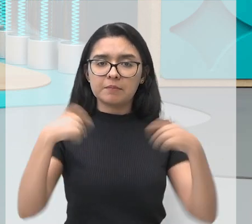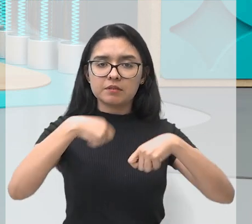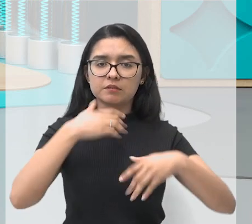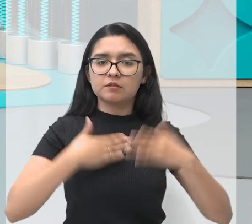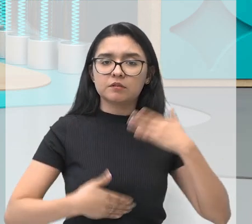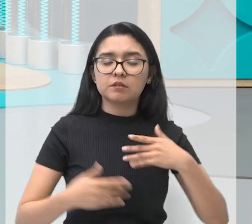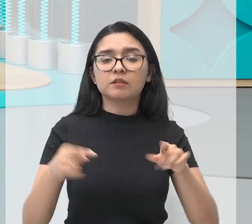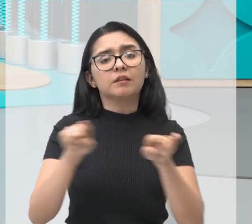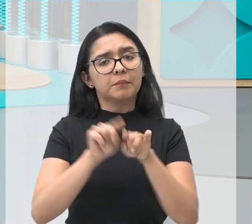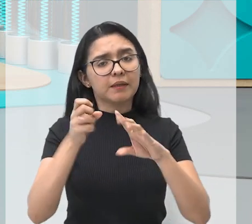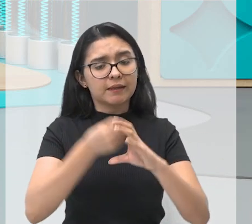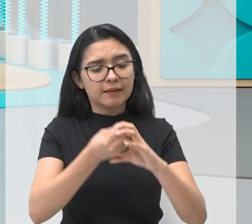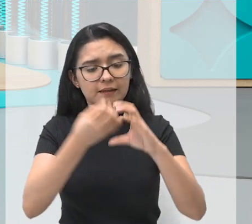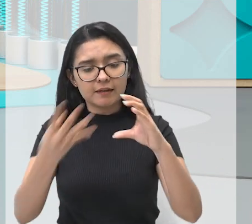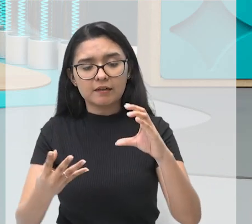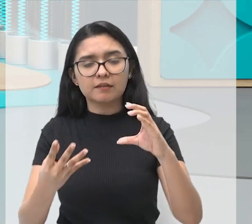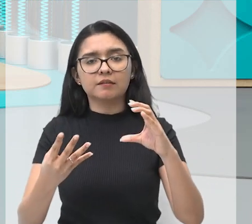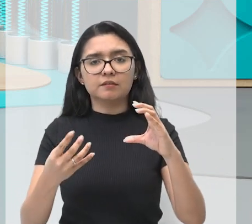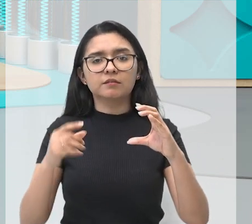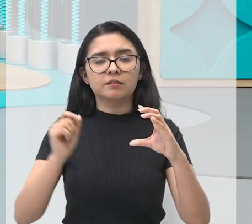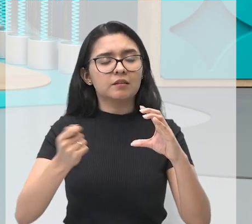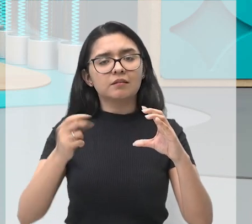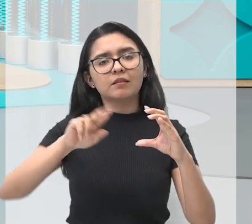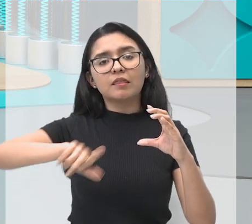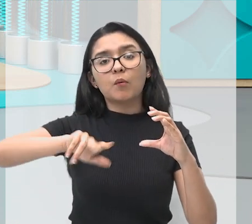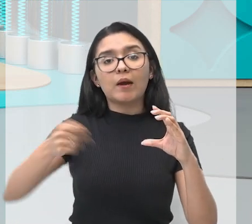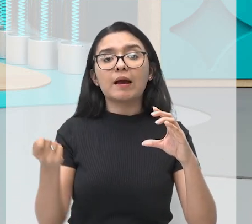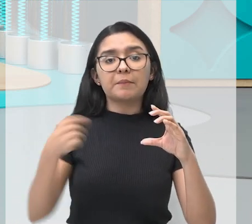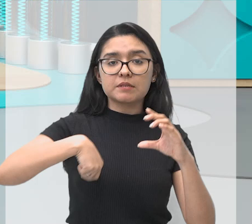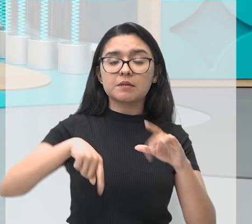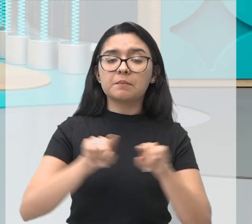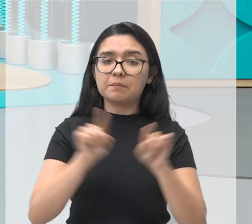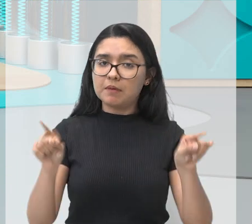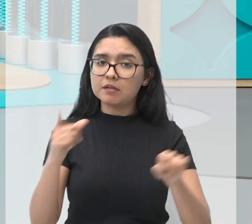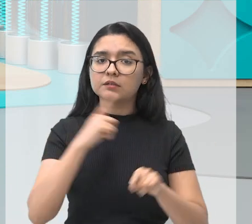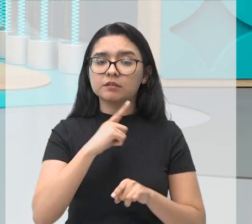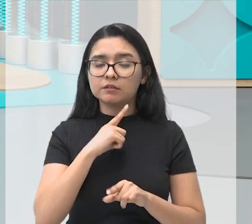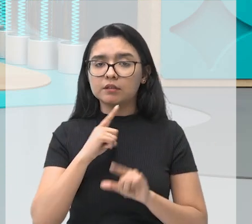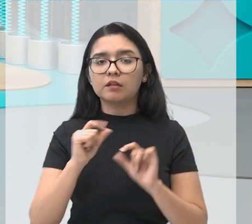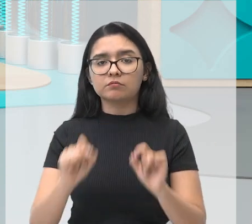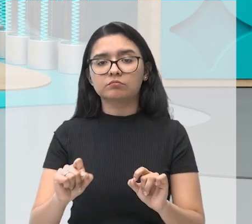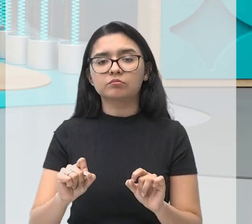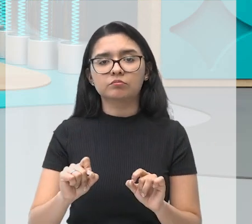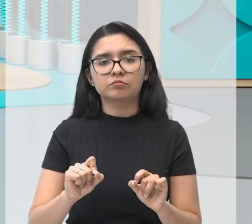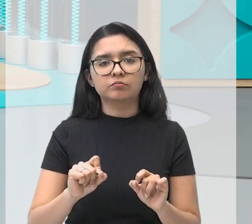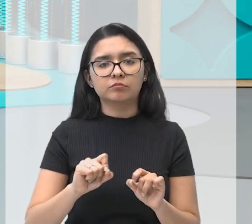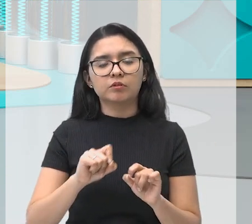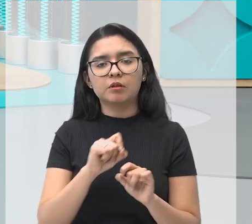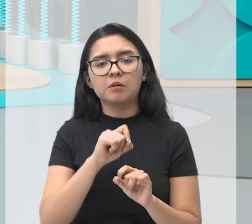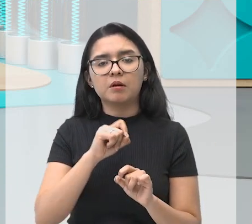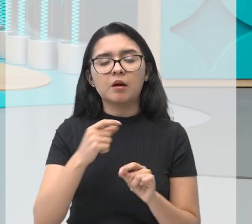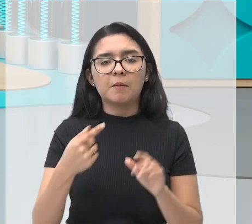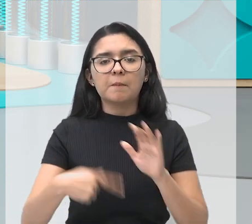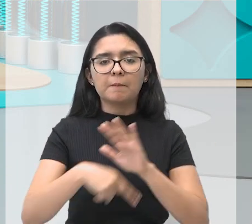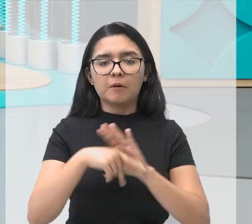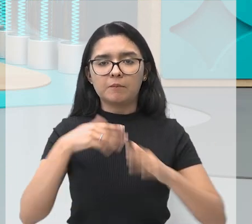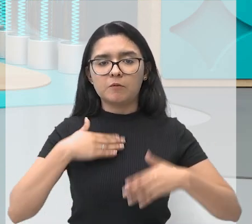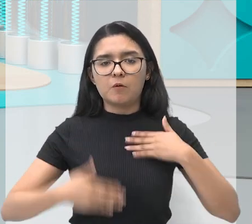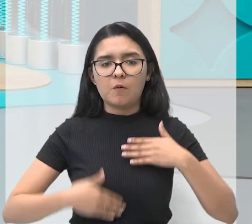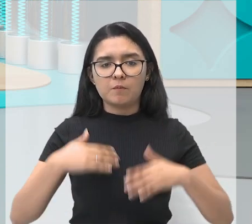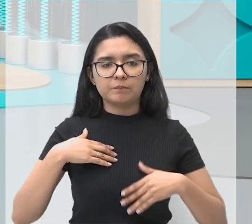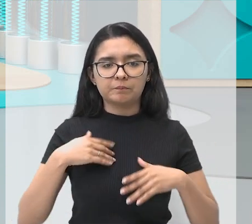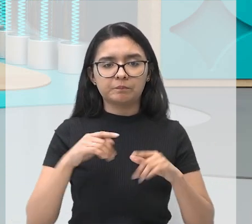ou em características que nem são capacidades físicas, mas que a gente traça como ideais para o nosso corpo, esse ideal de